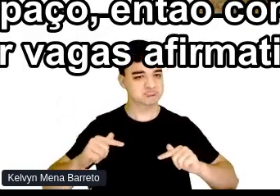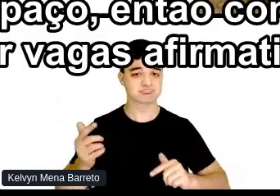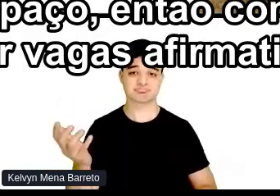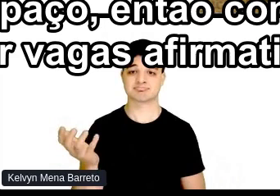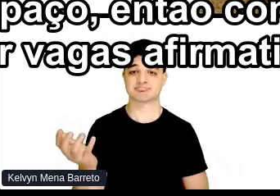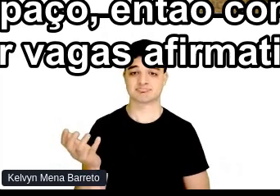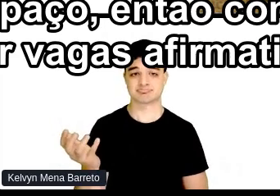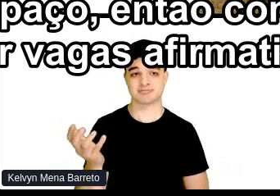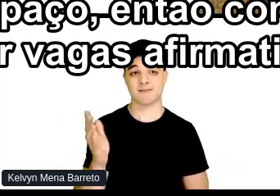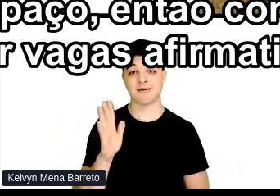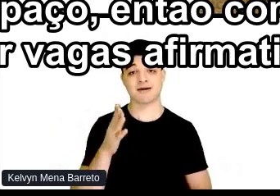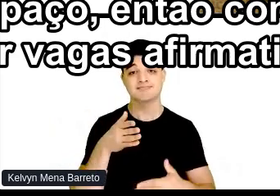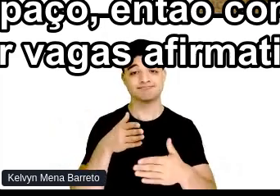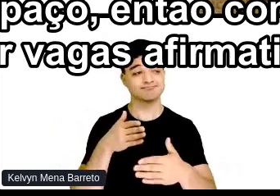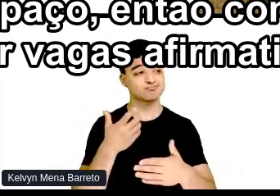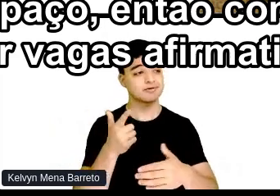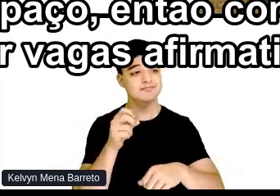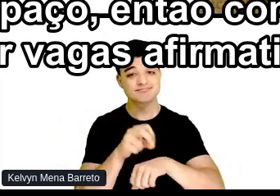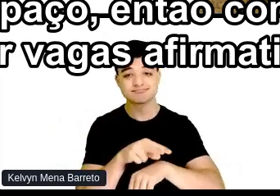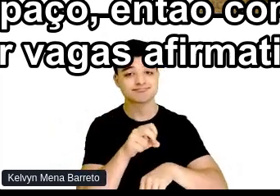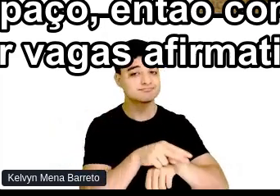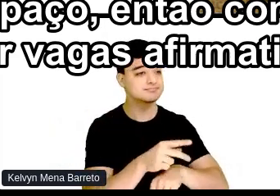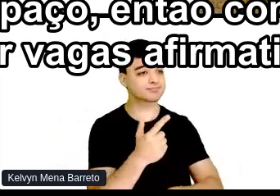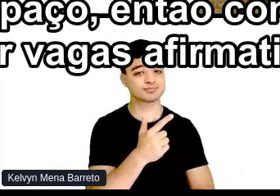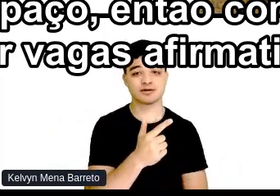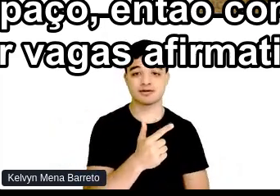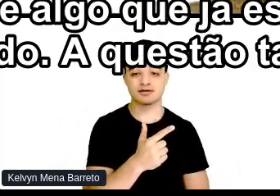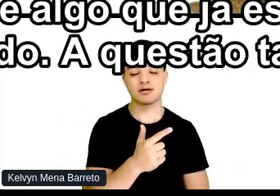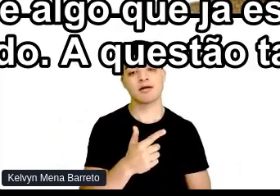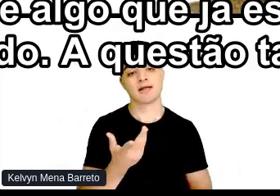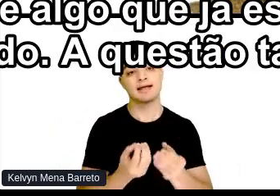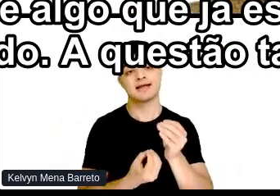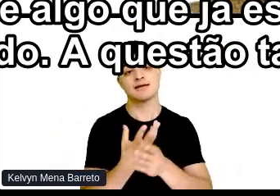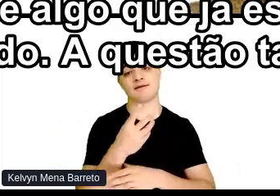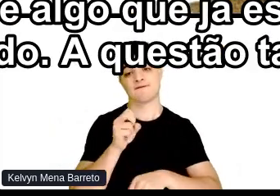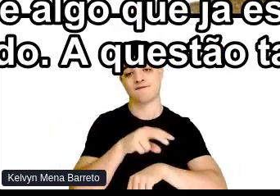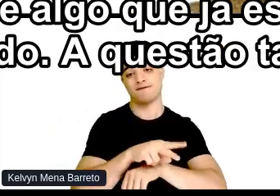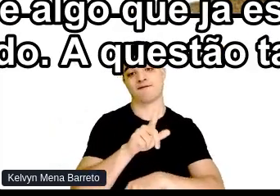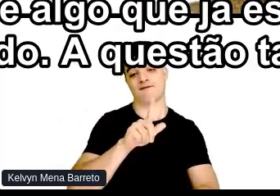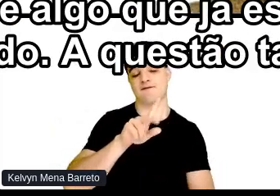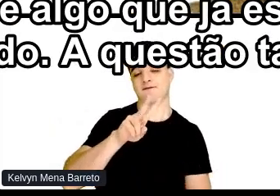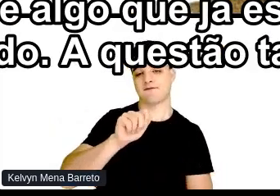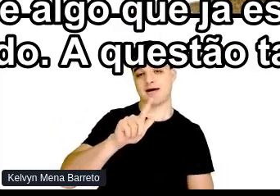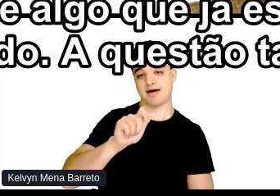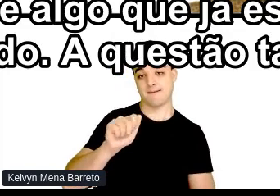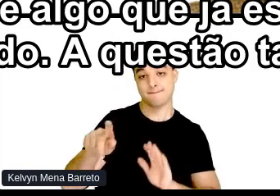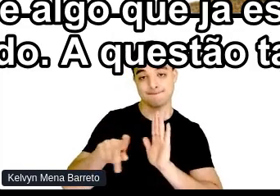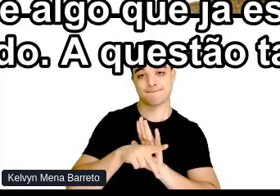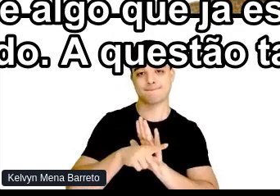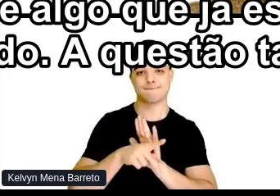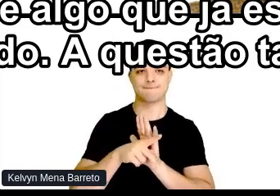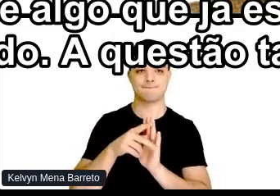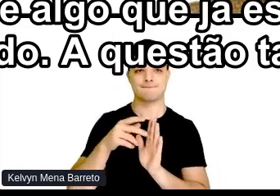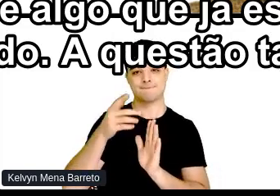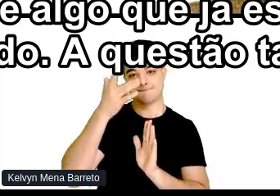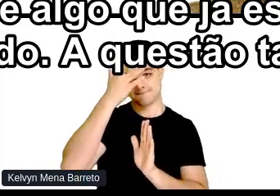não utilizar outro. Então, eles têm necessidades específicas. Então, é muito importante fazer essas pesquisas.